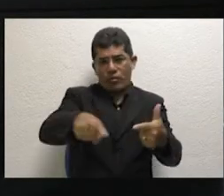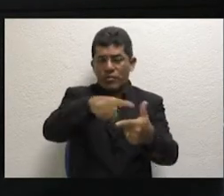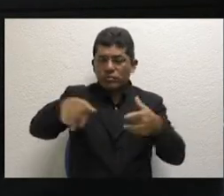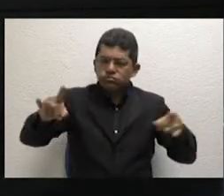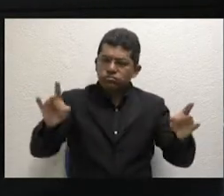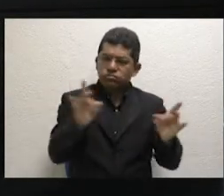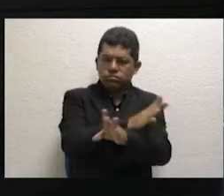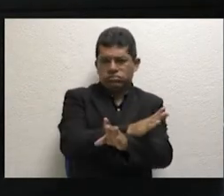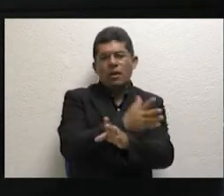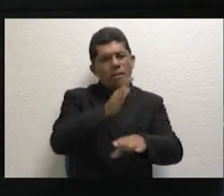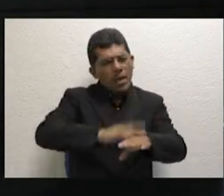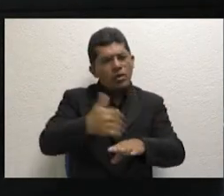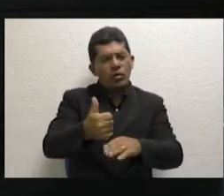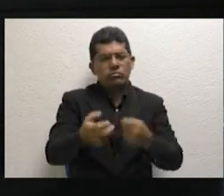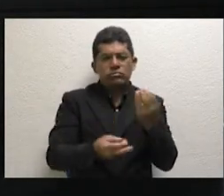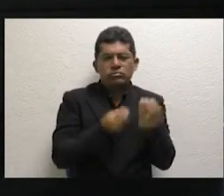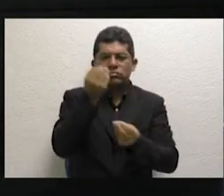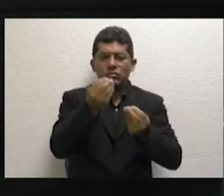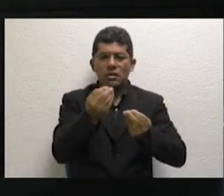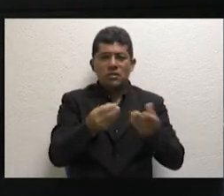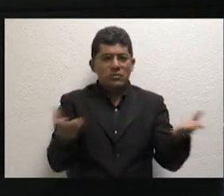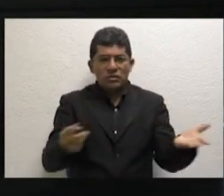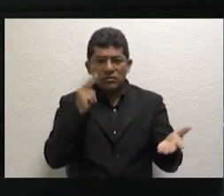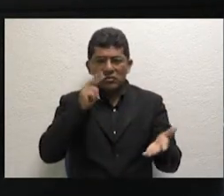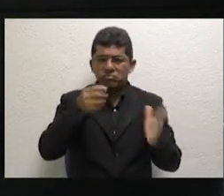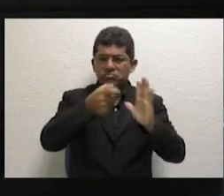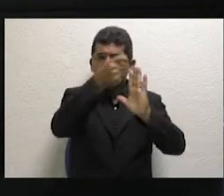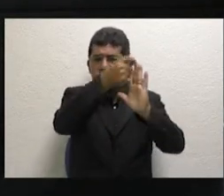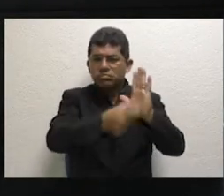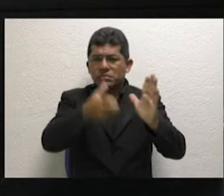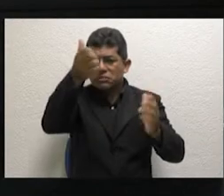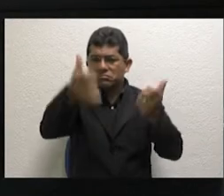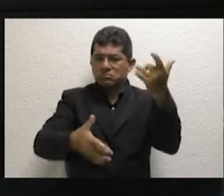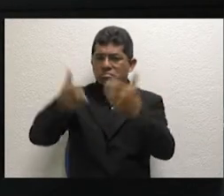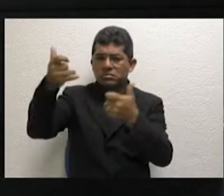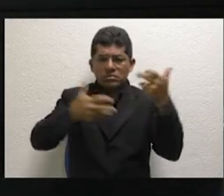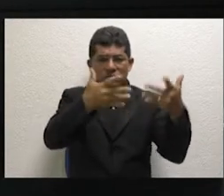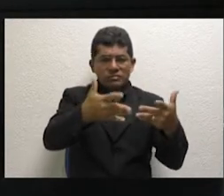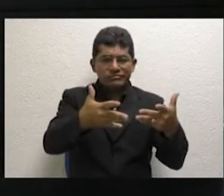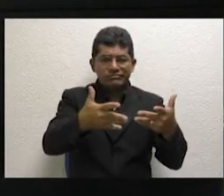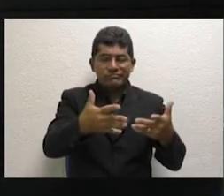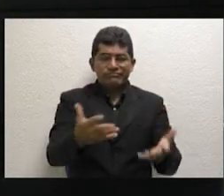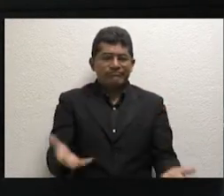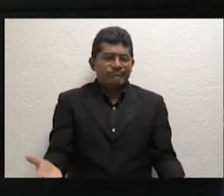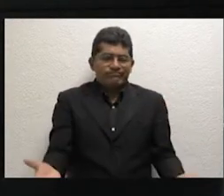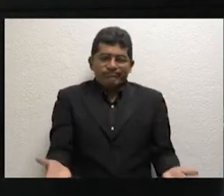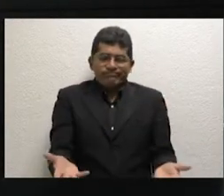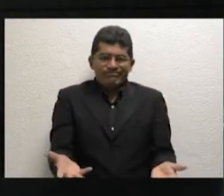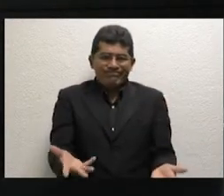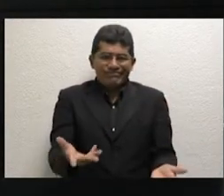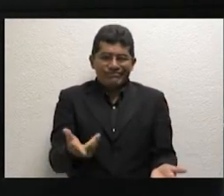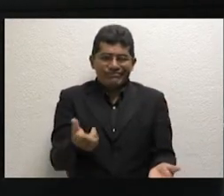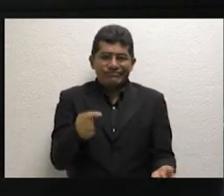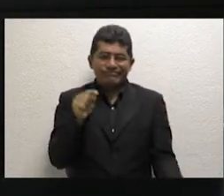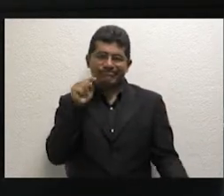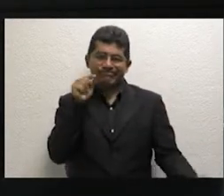tendo em vista que da forma que a está sendo colocado não vai